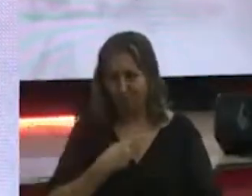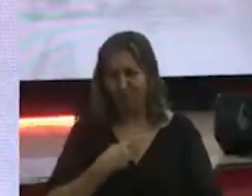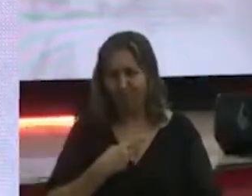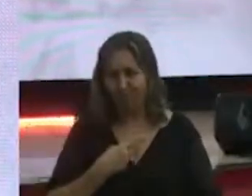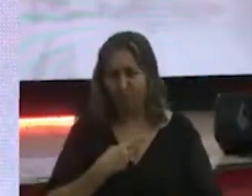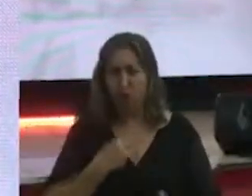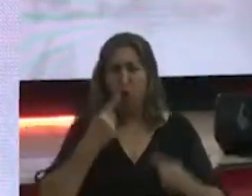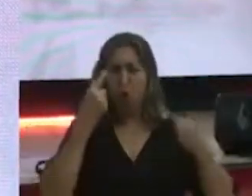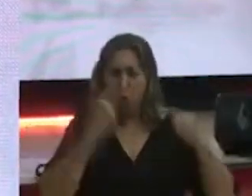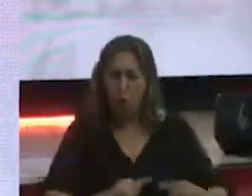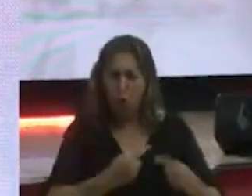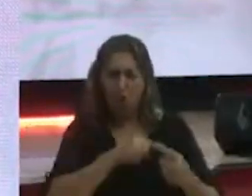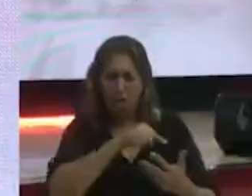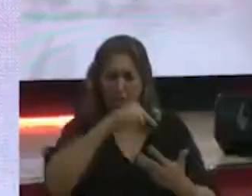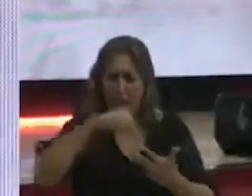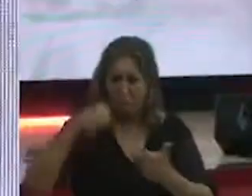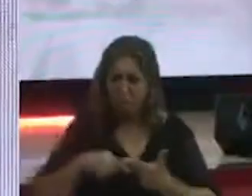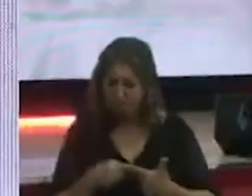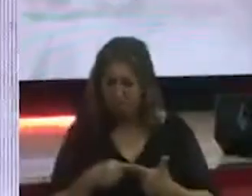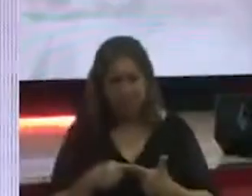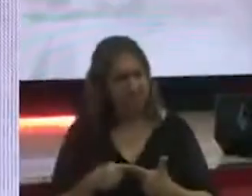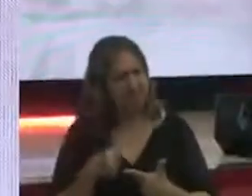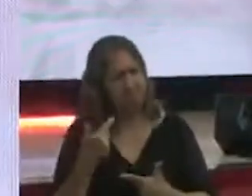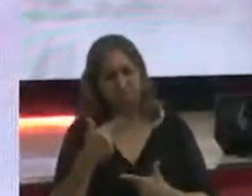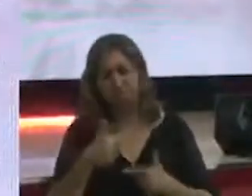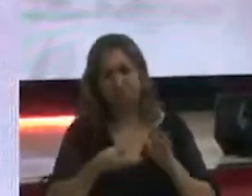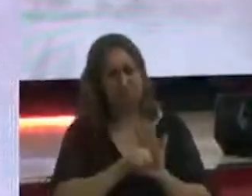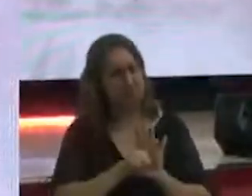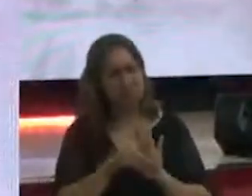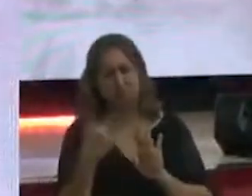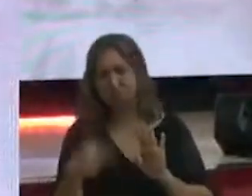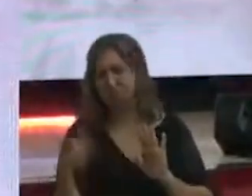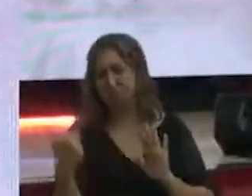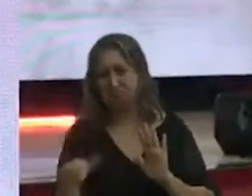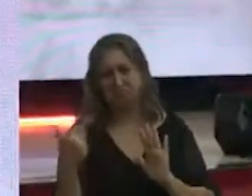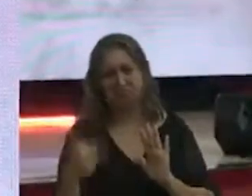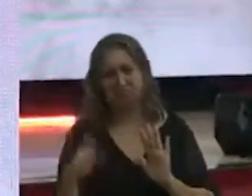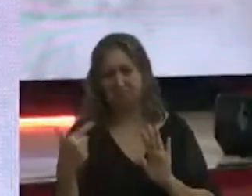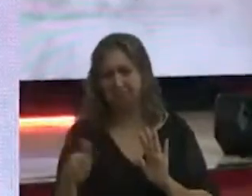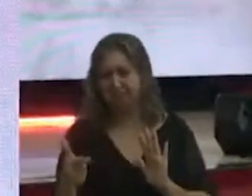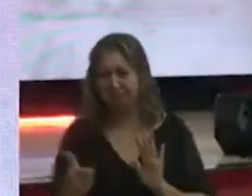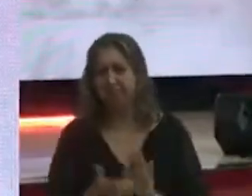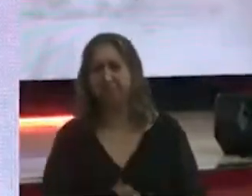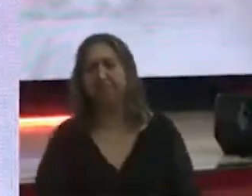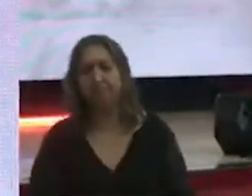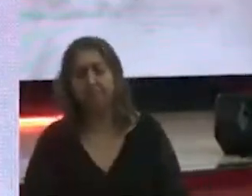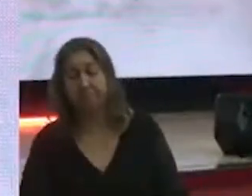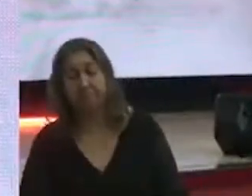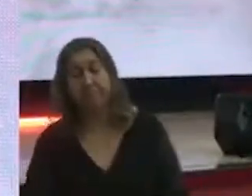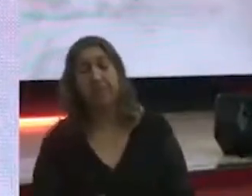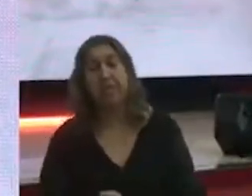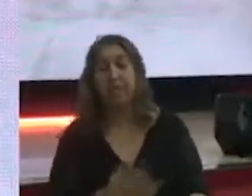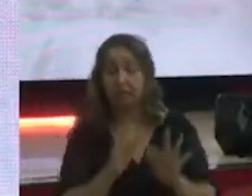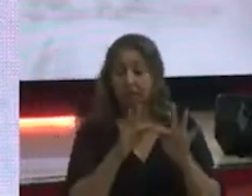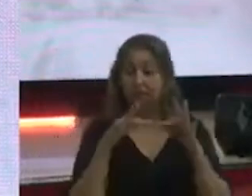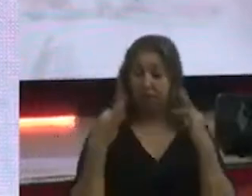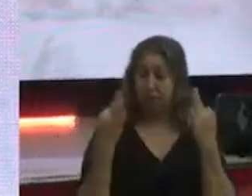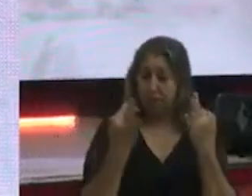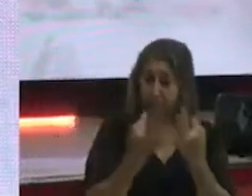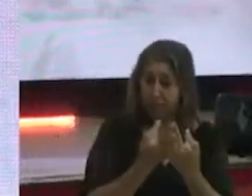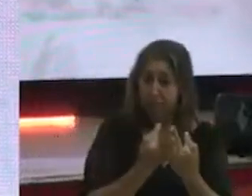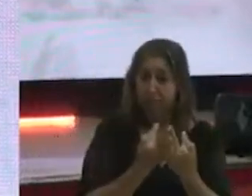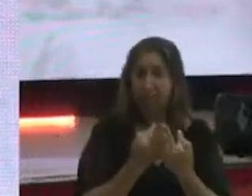contra essas coisas não há lei famílias que cultivam